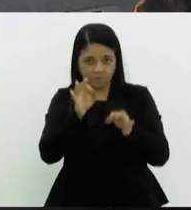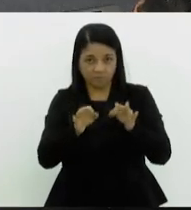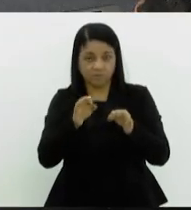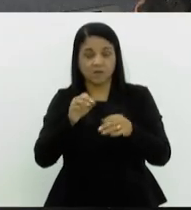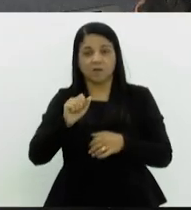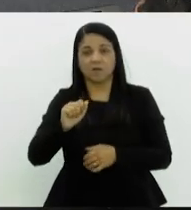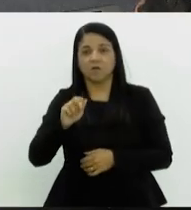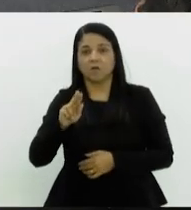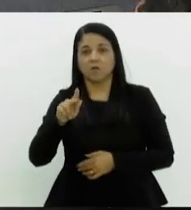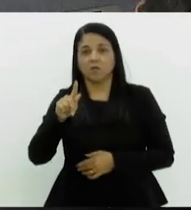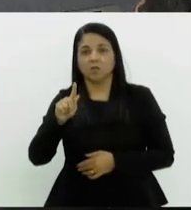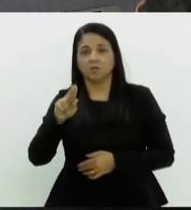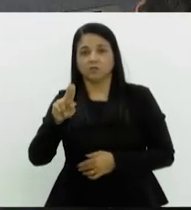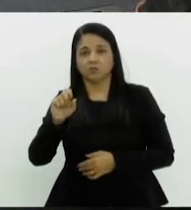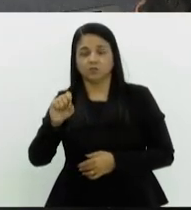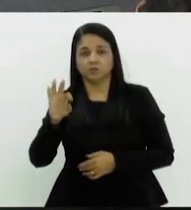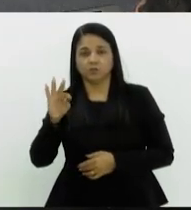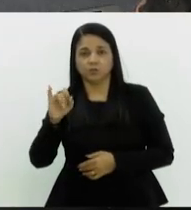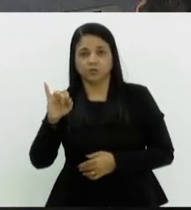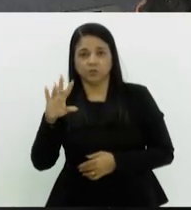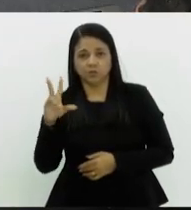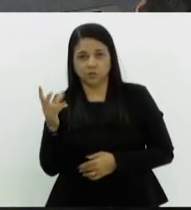Agostinho Teixeira de Almeida Filho.